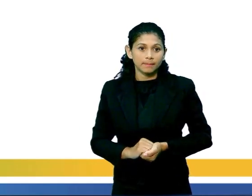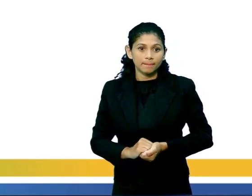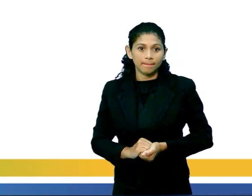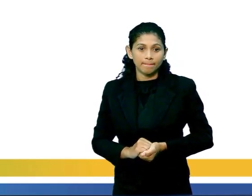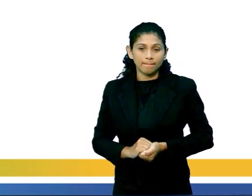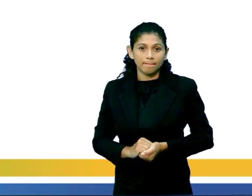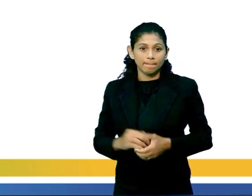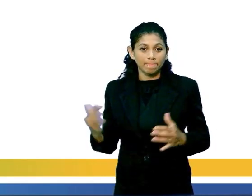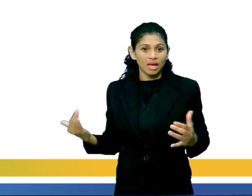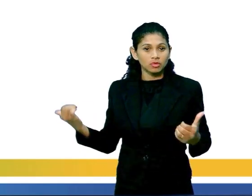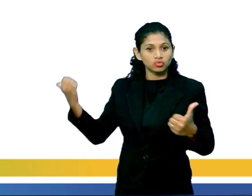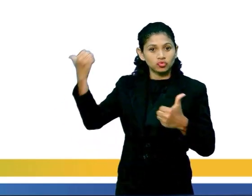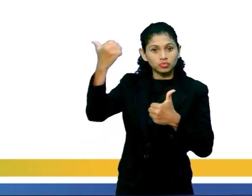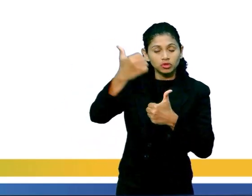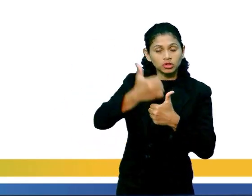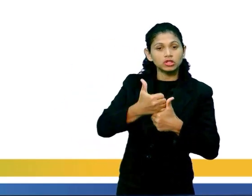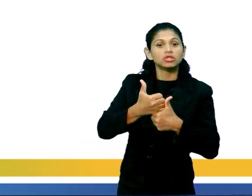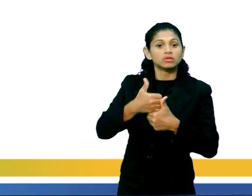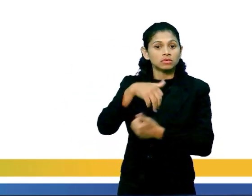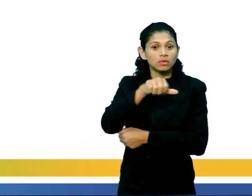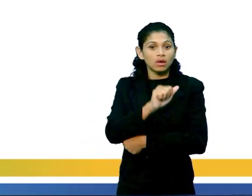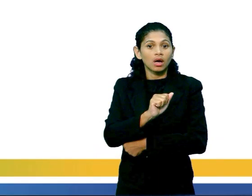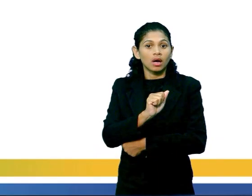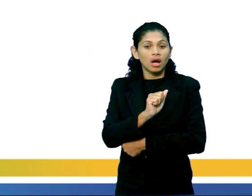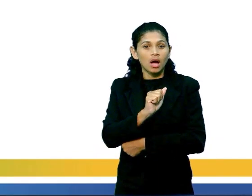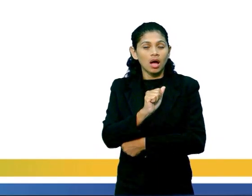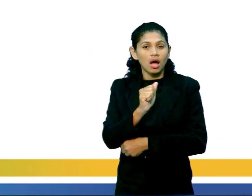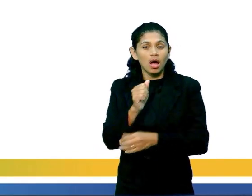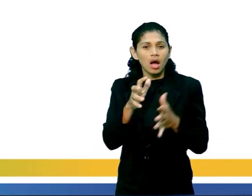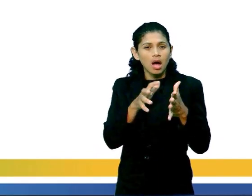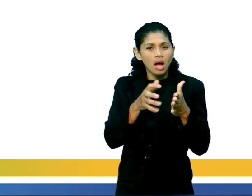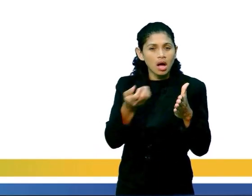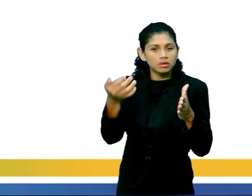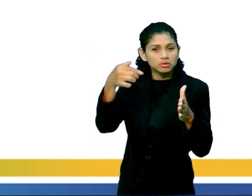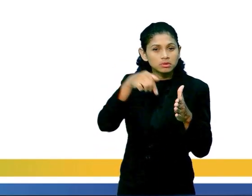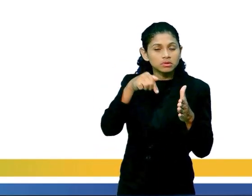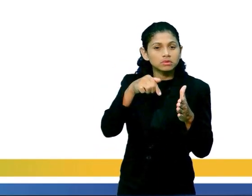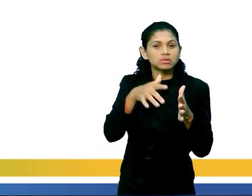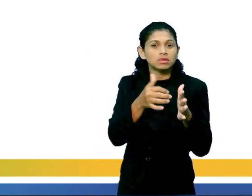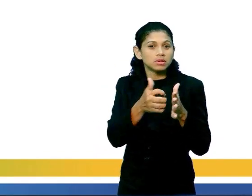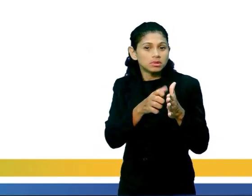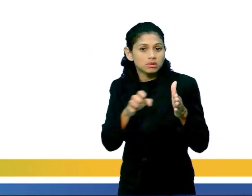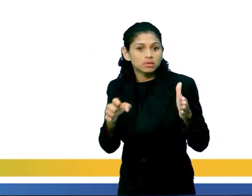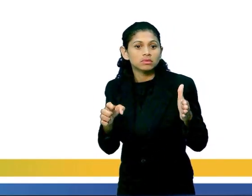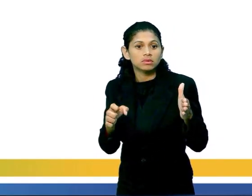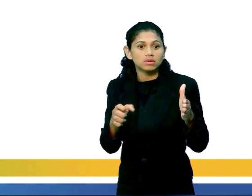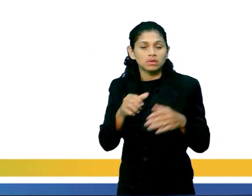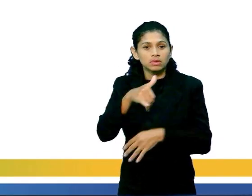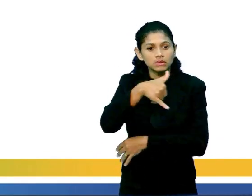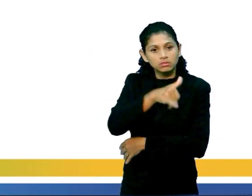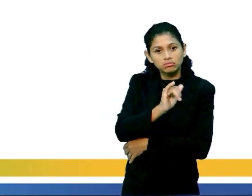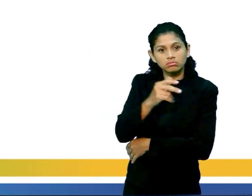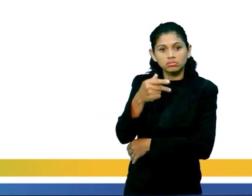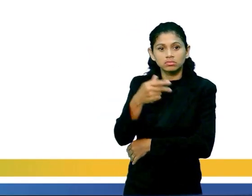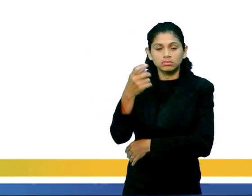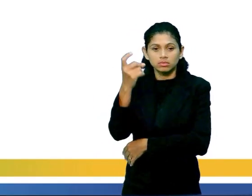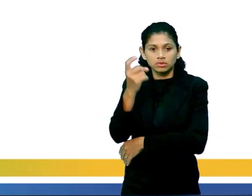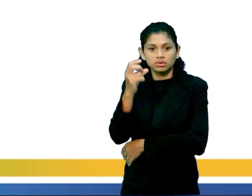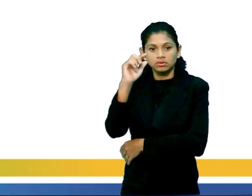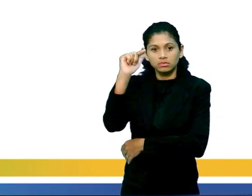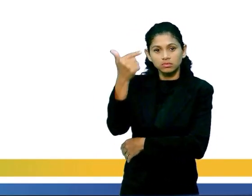A na equação, temos que... Nossa, que equação difícil. Y é igual a menos x²